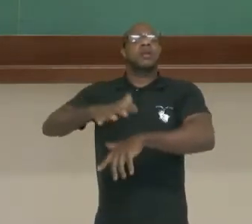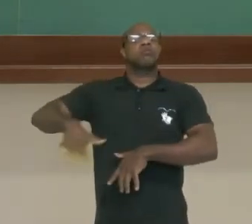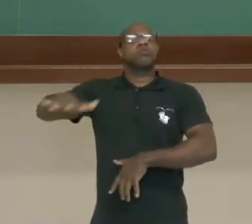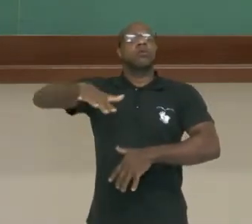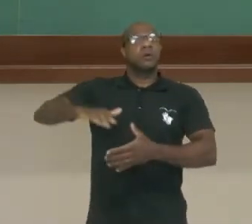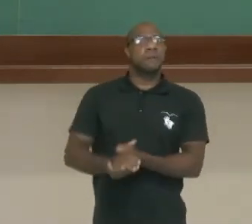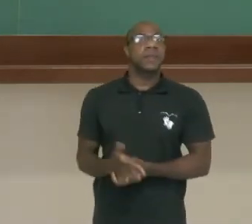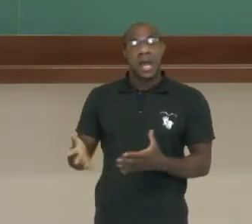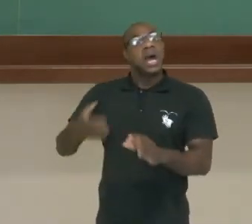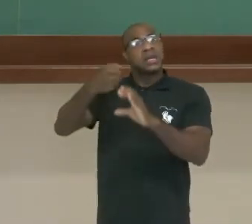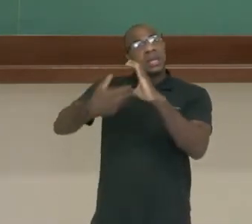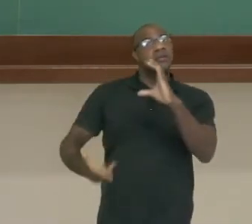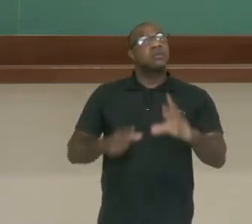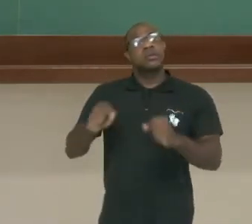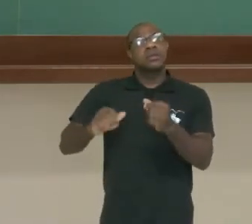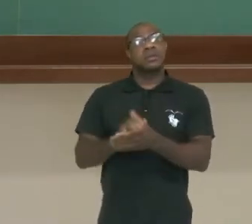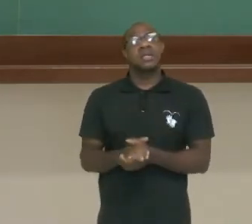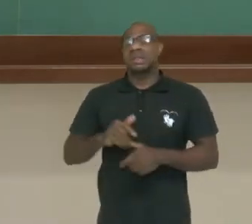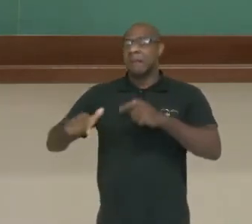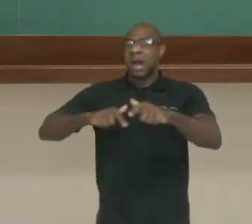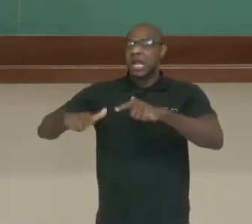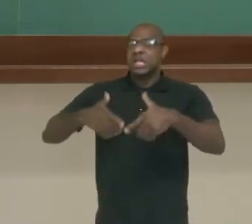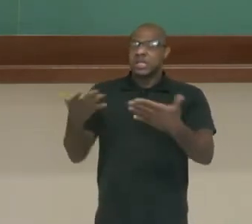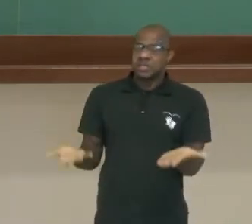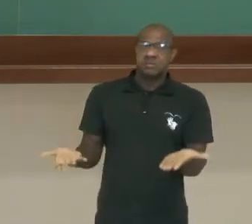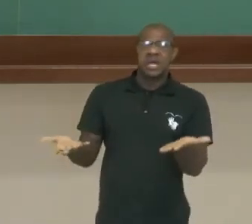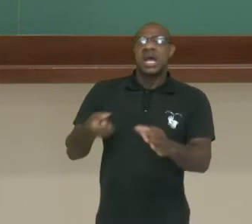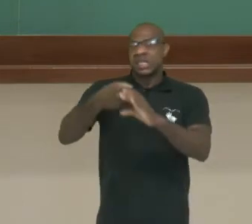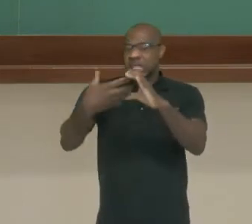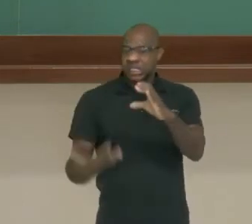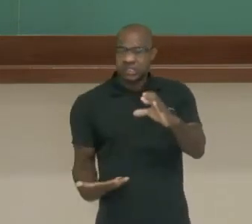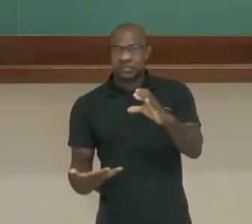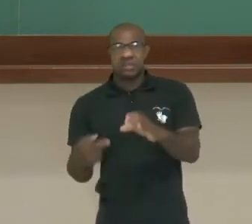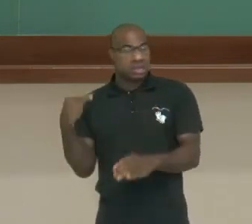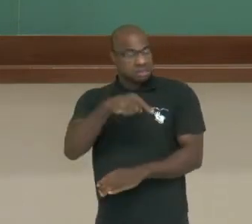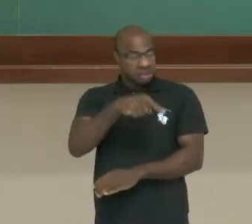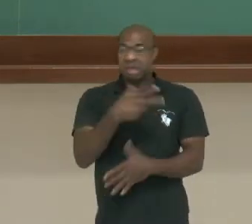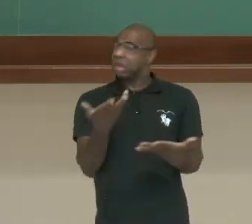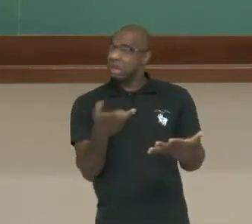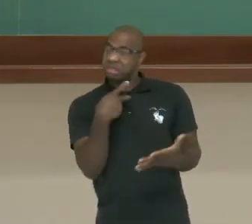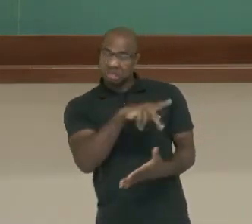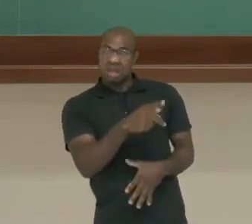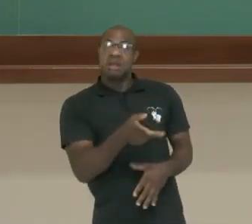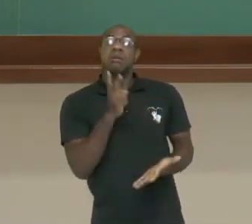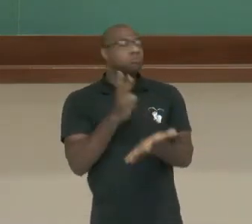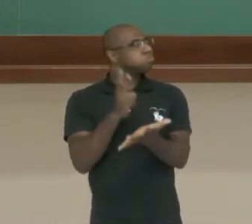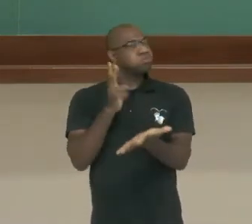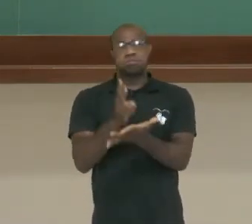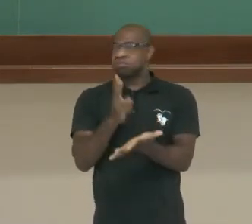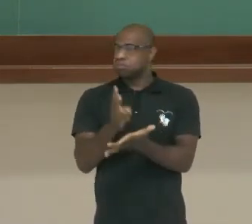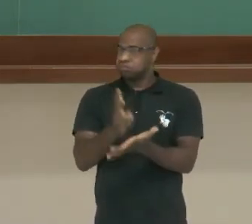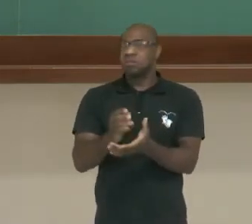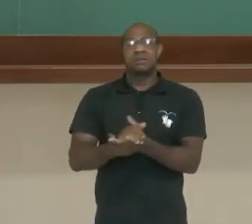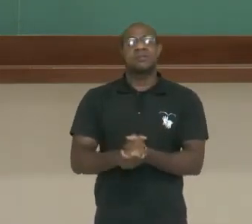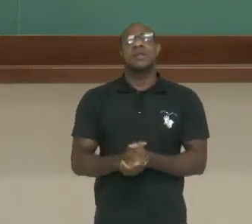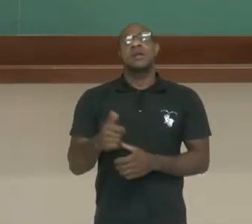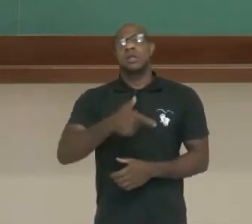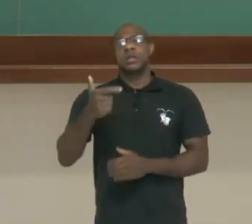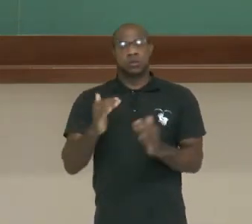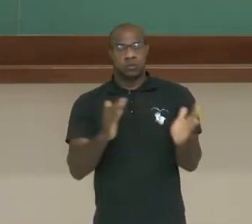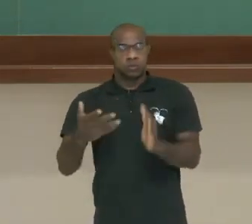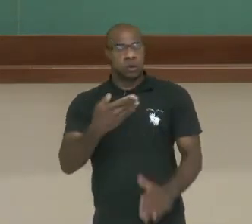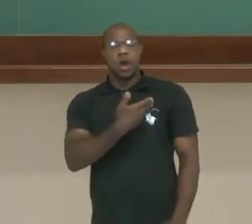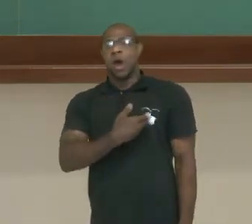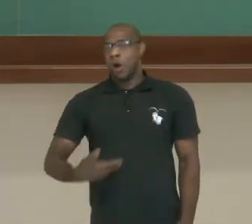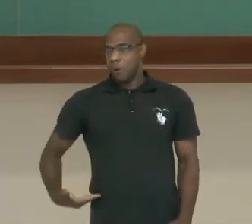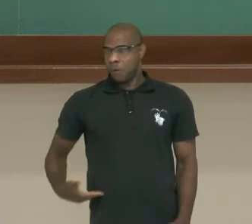essa característica do trabalhismo, essa característica de Getúlio Vargas se mantém neste seu segundo governo.